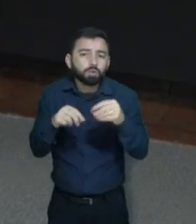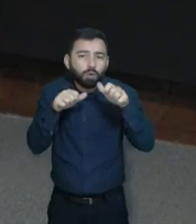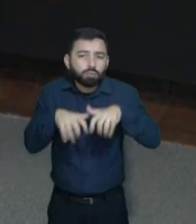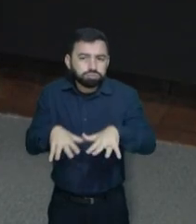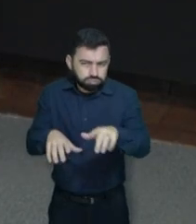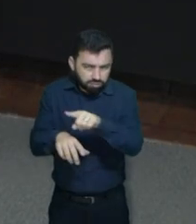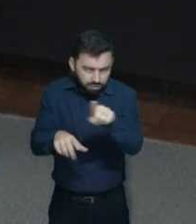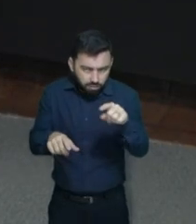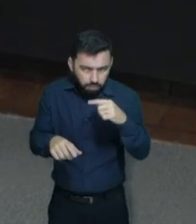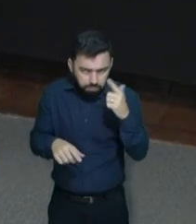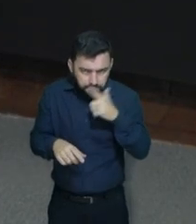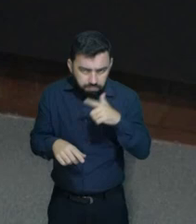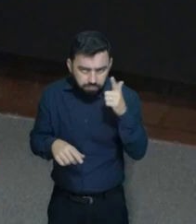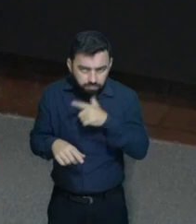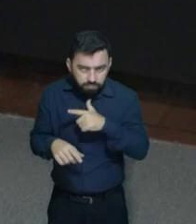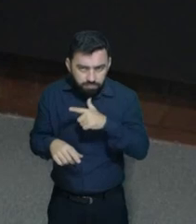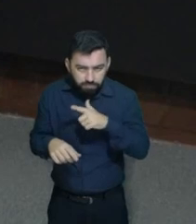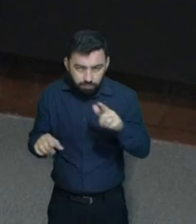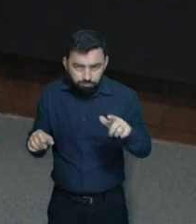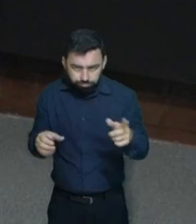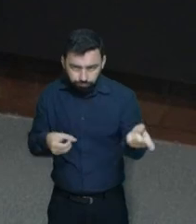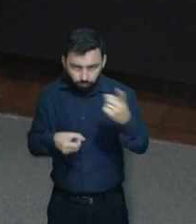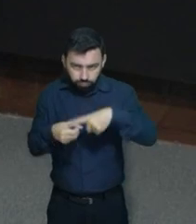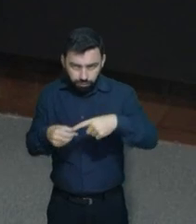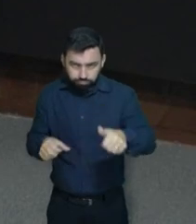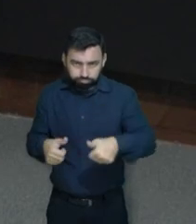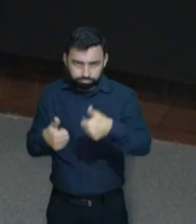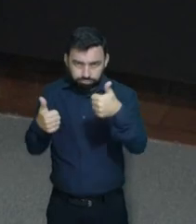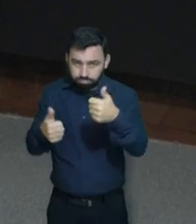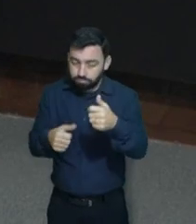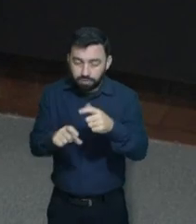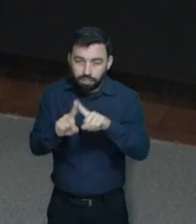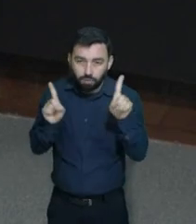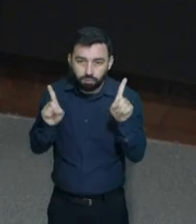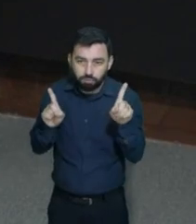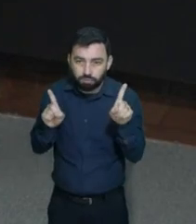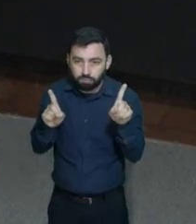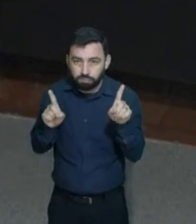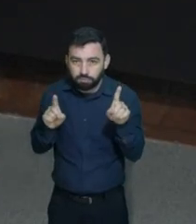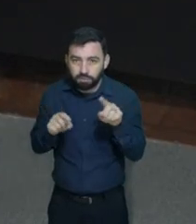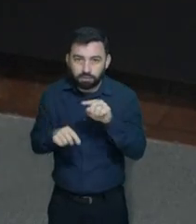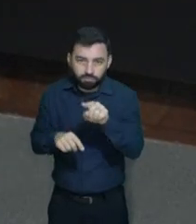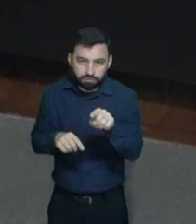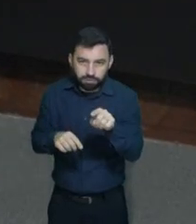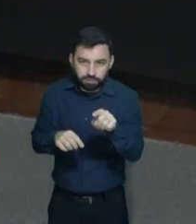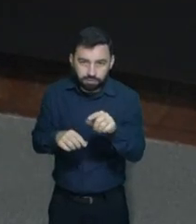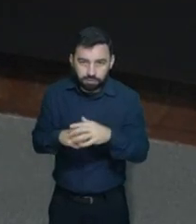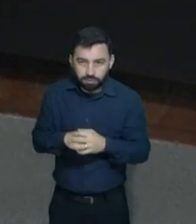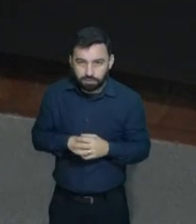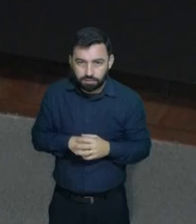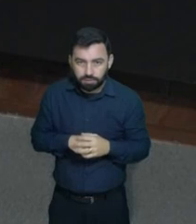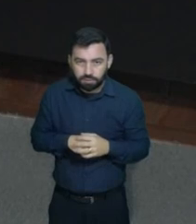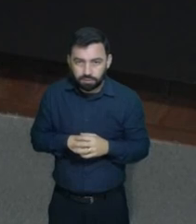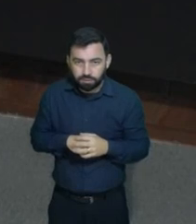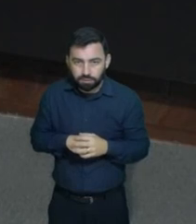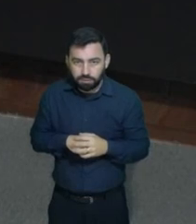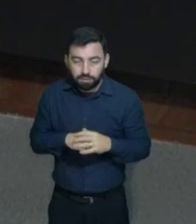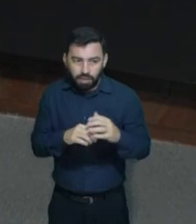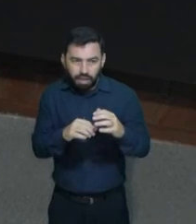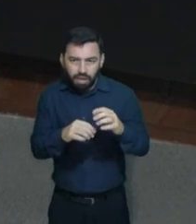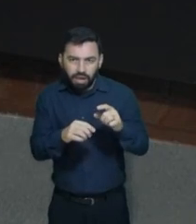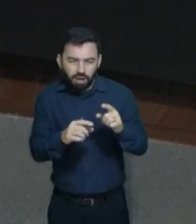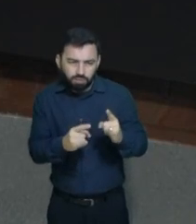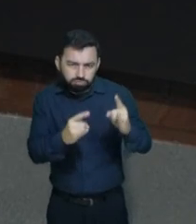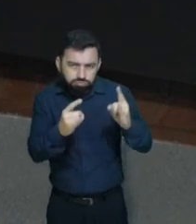enchente aqui, você conseguiria se reerguer? Não. Você se beneficia daquele